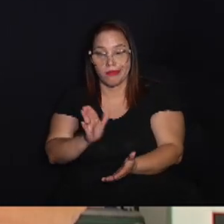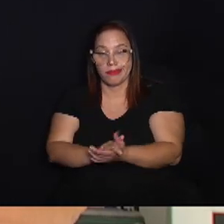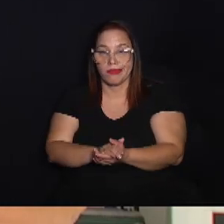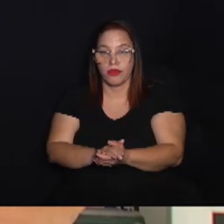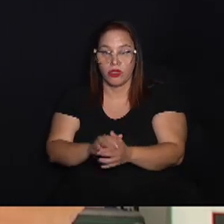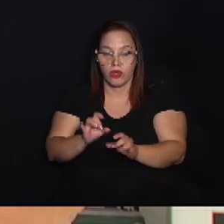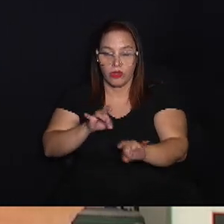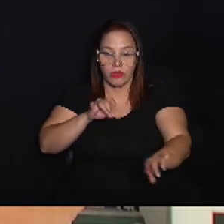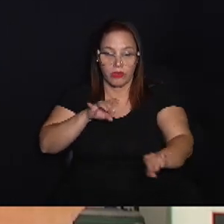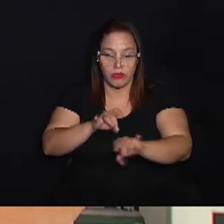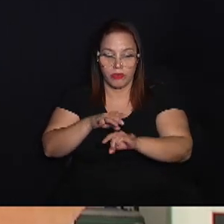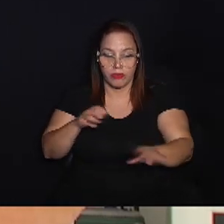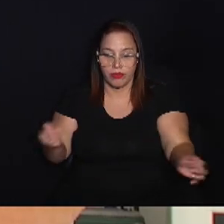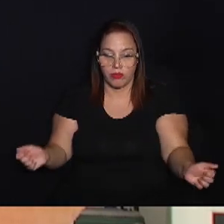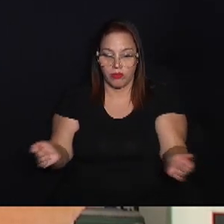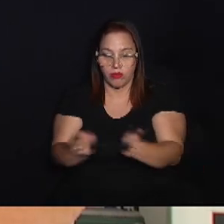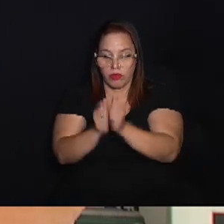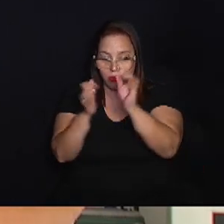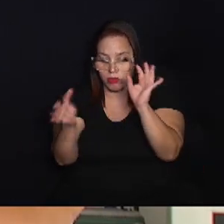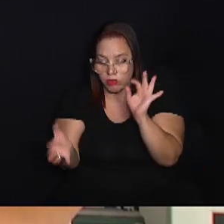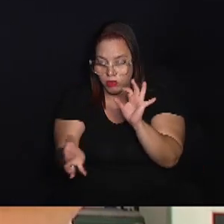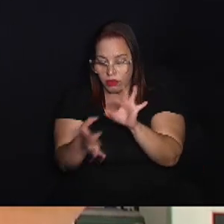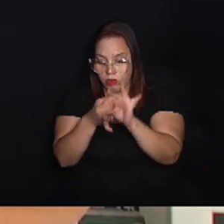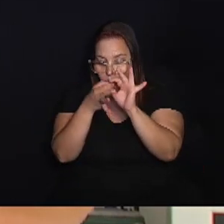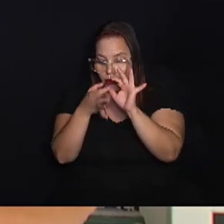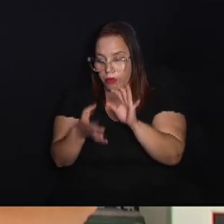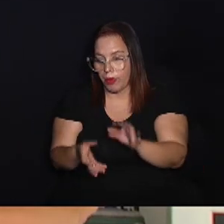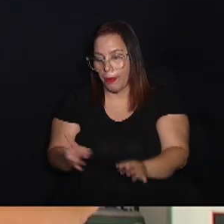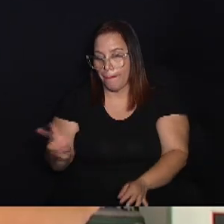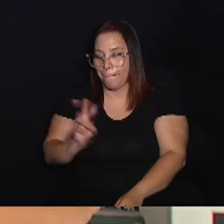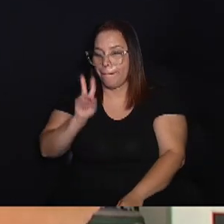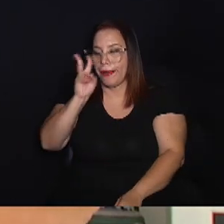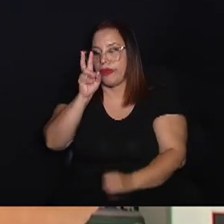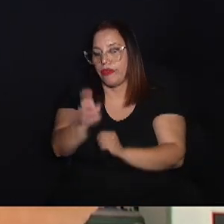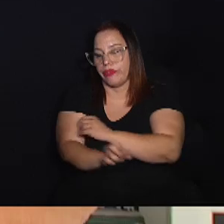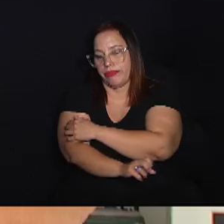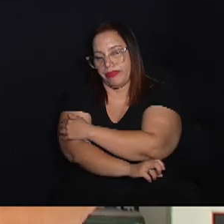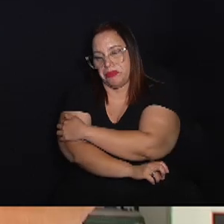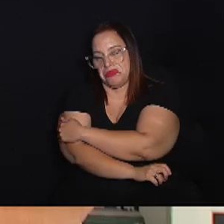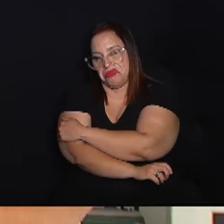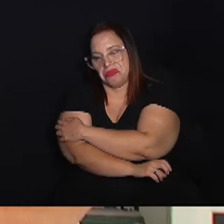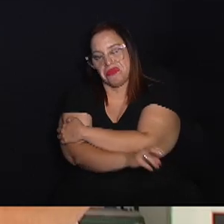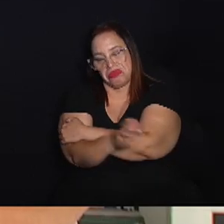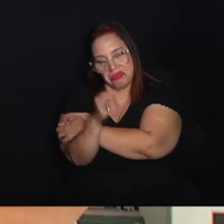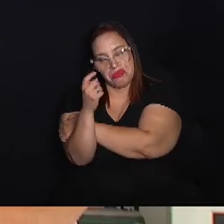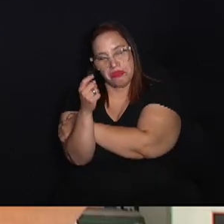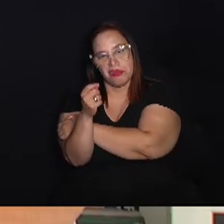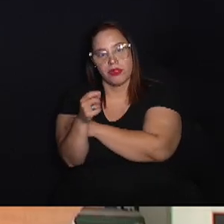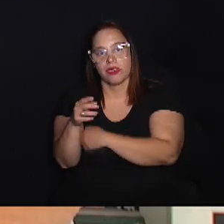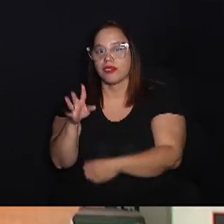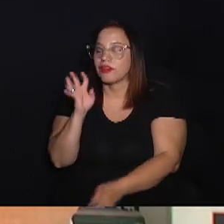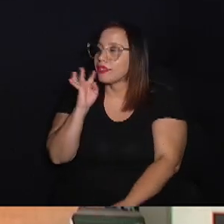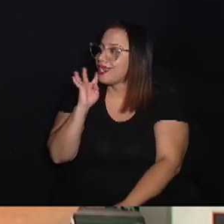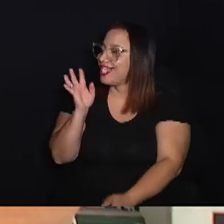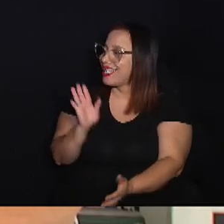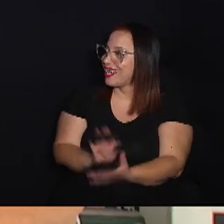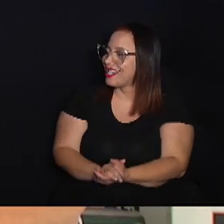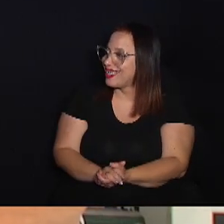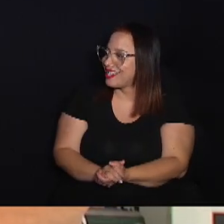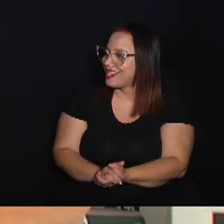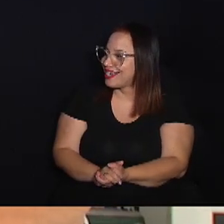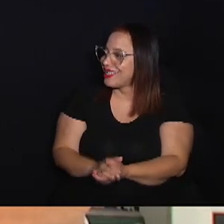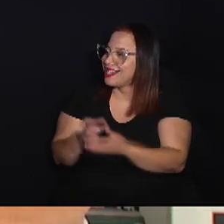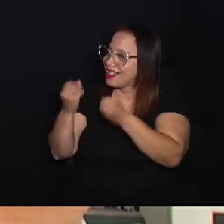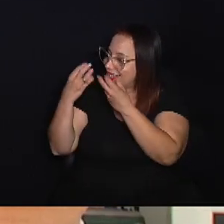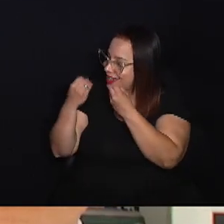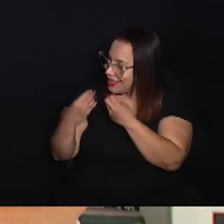digital vem para complementar, para agregar a esse mundo aí do conhecimento. Que legal a gente poder ter